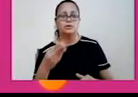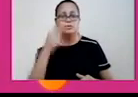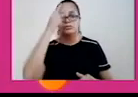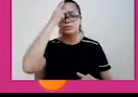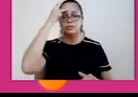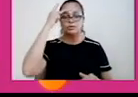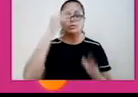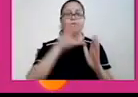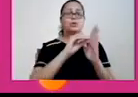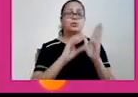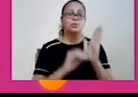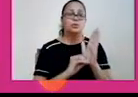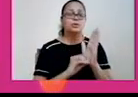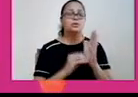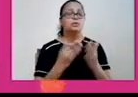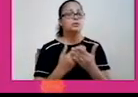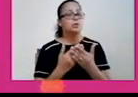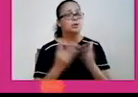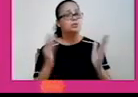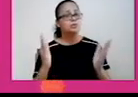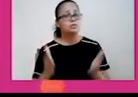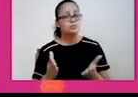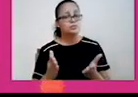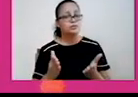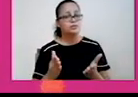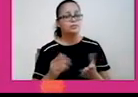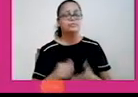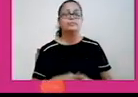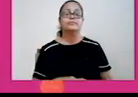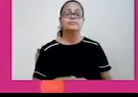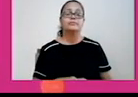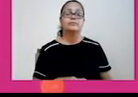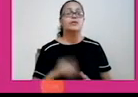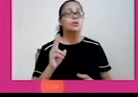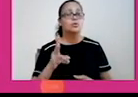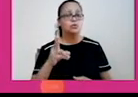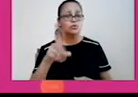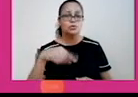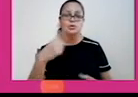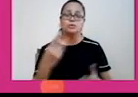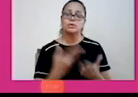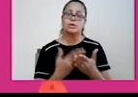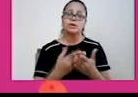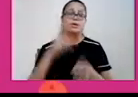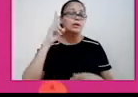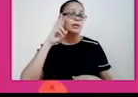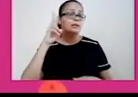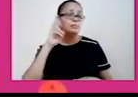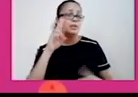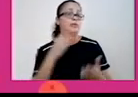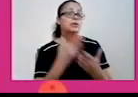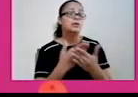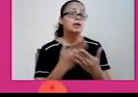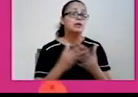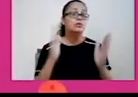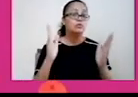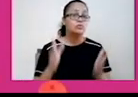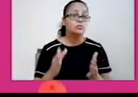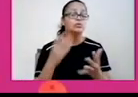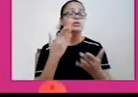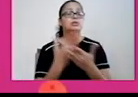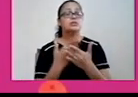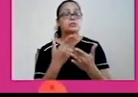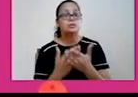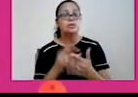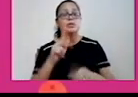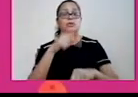Pessoal, o conteúdo da aula de hoje é esse, já até passou um pouquinho do tempo, A gente continua na próxima aula, lembrando que na aula de hoje nós estudamos